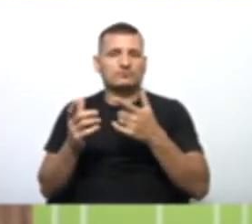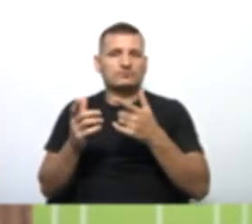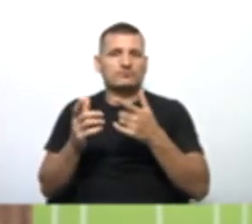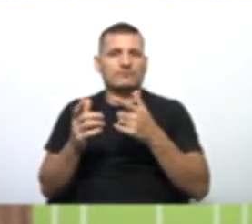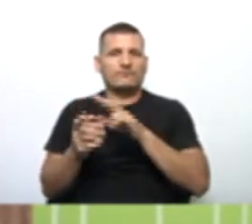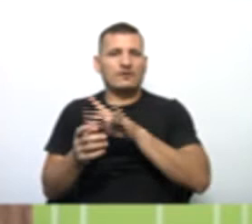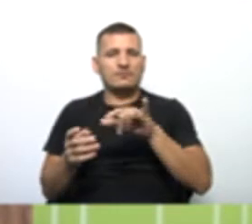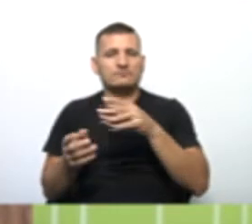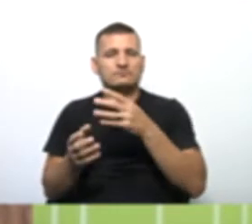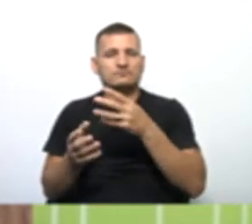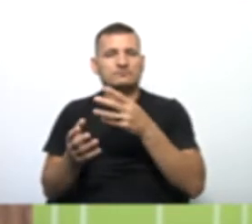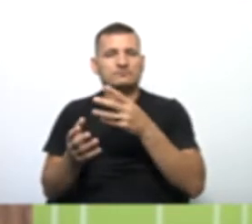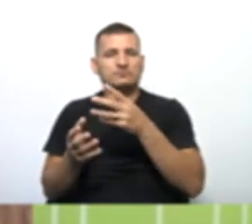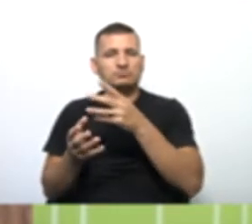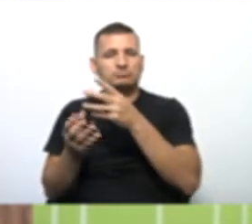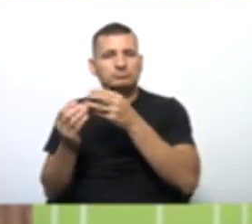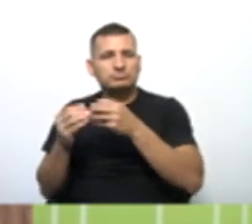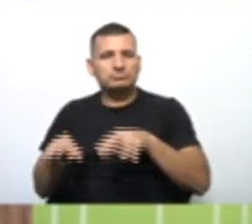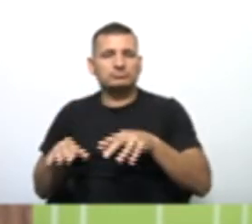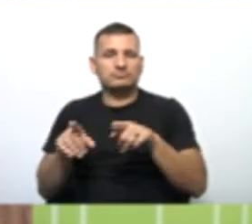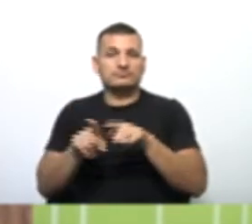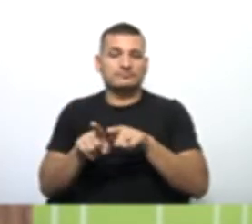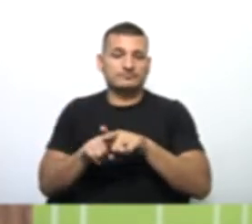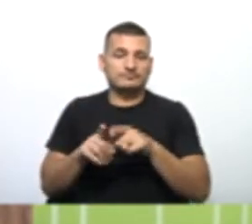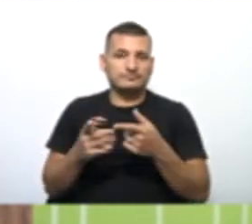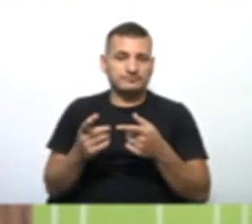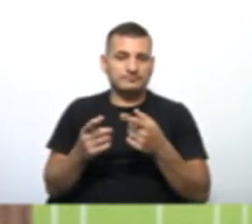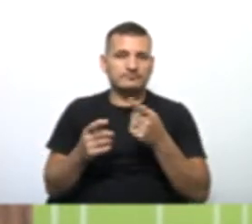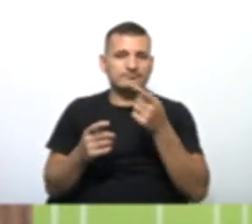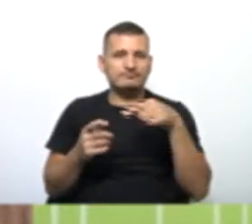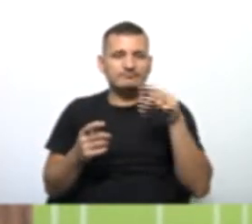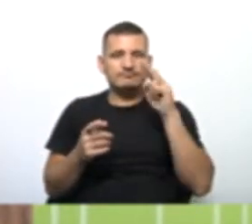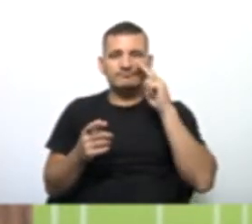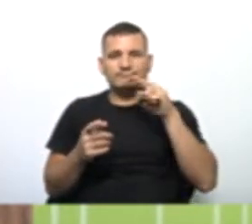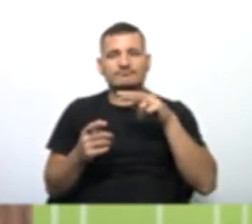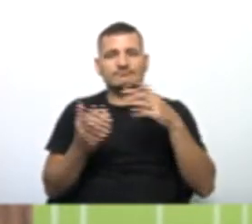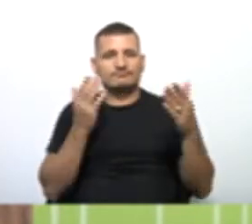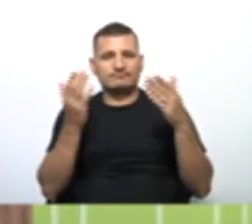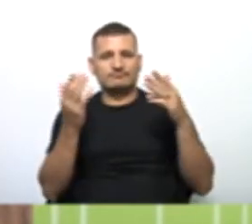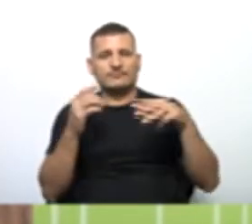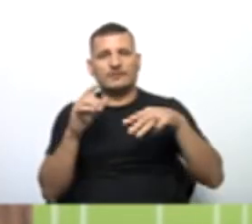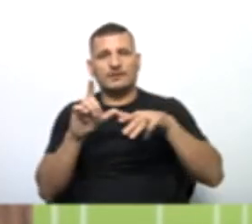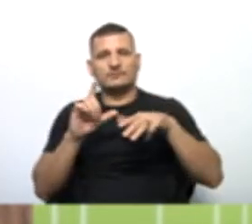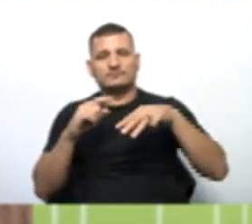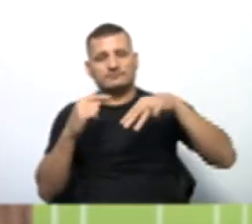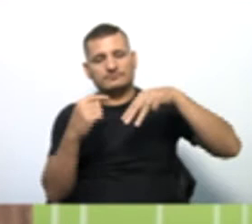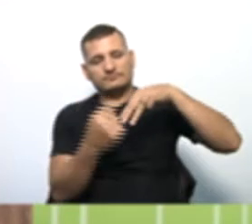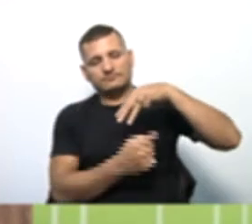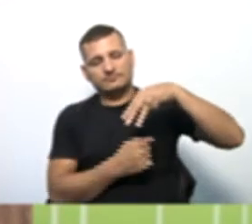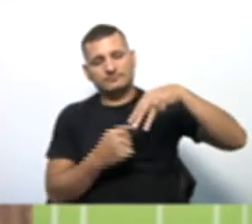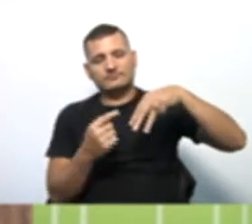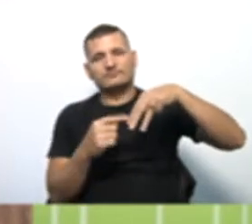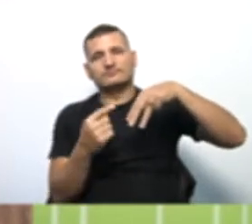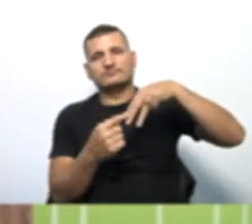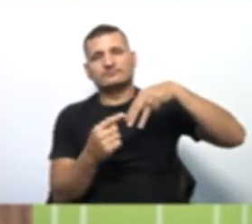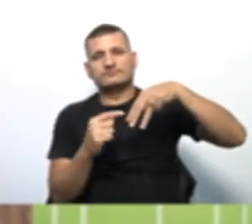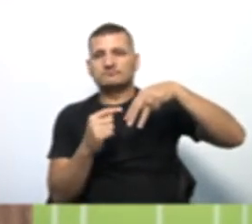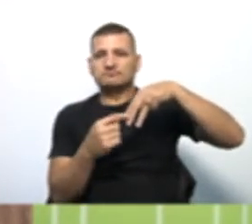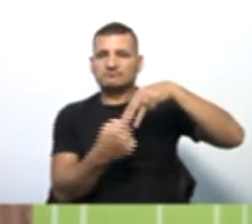tal. É, nesse sentido, reparem que aquele tripé da segurança da informação, um ou dois desses